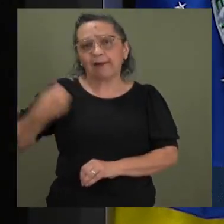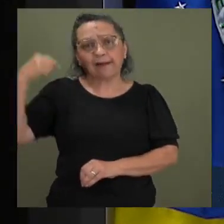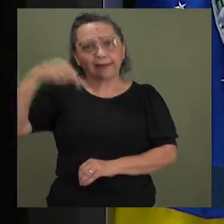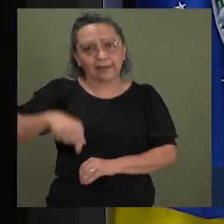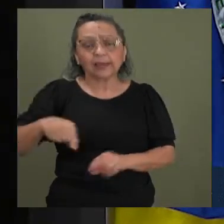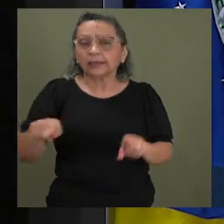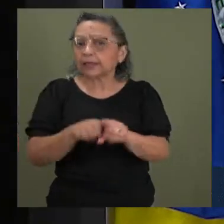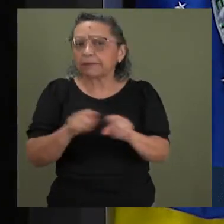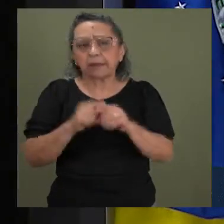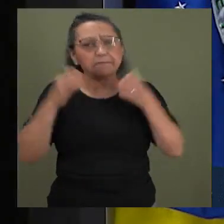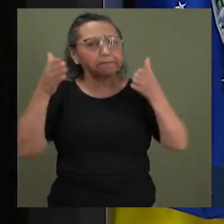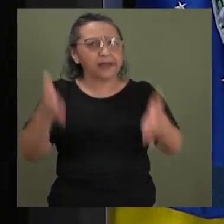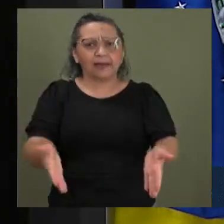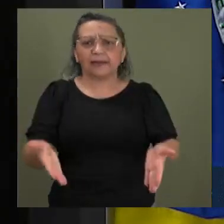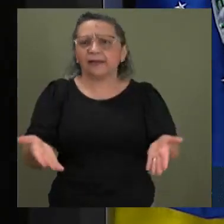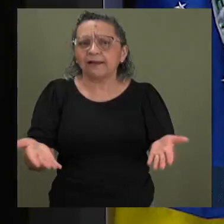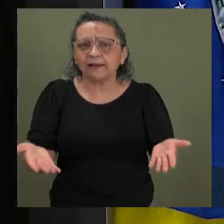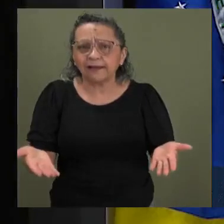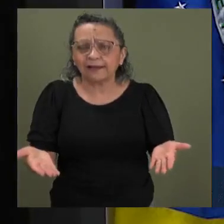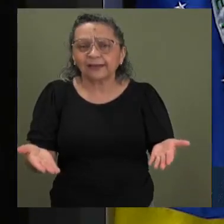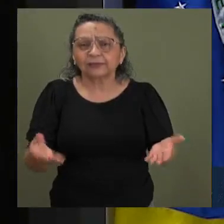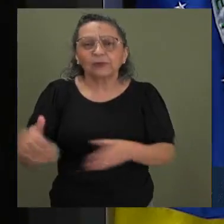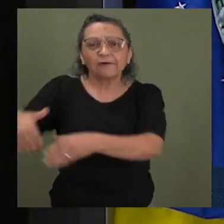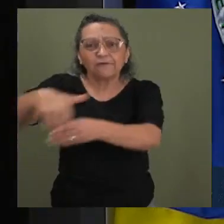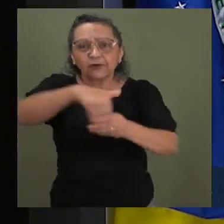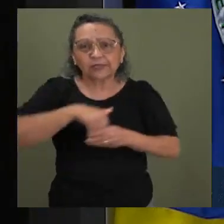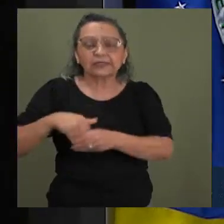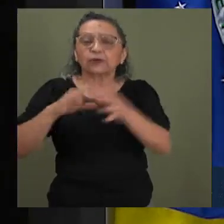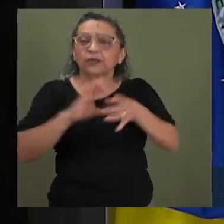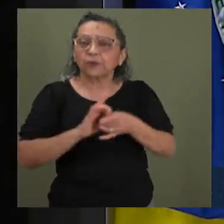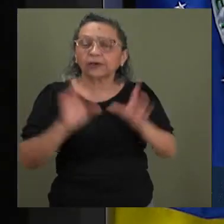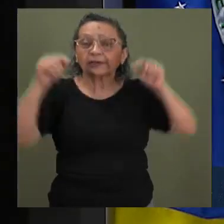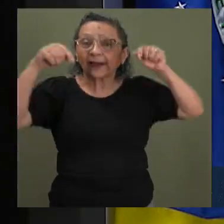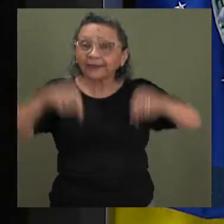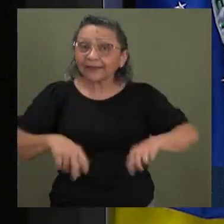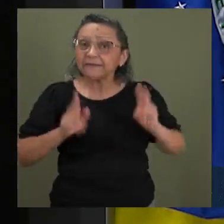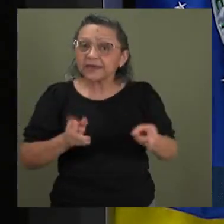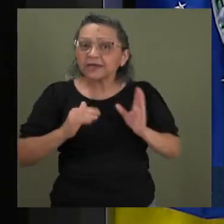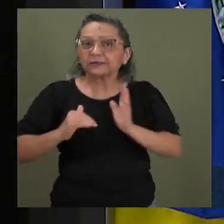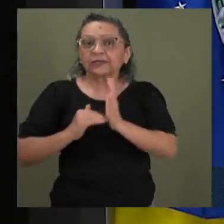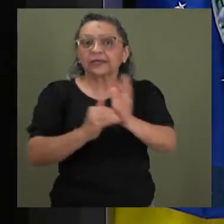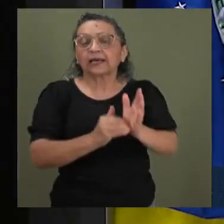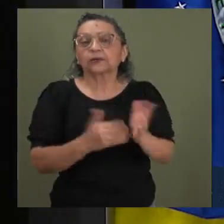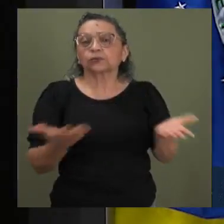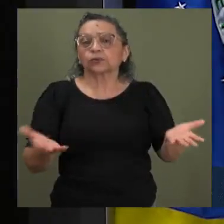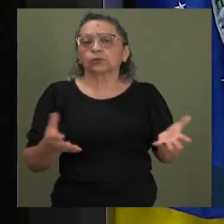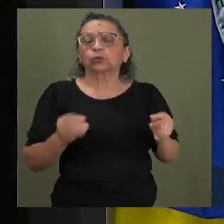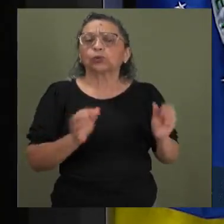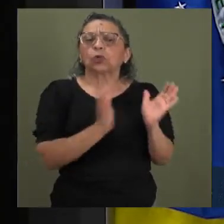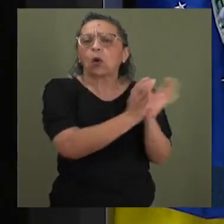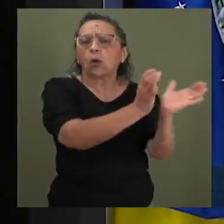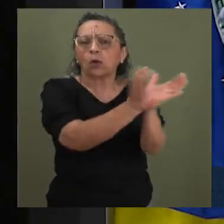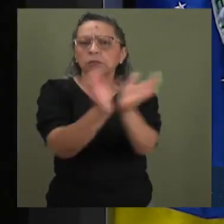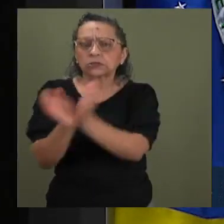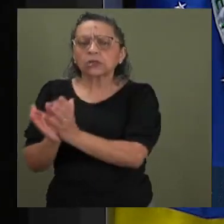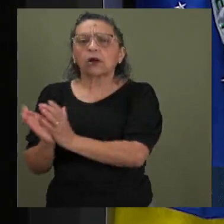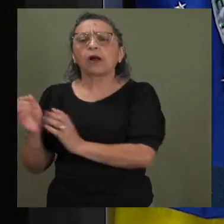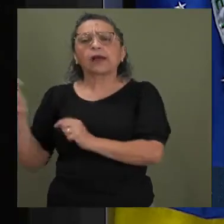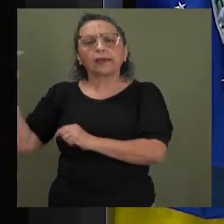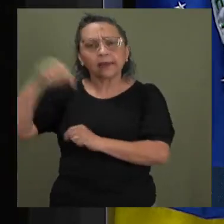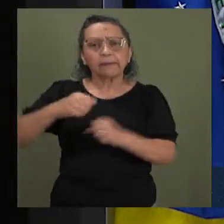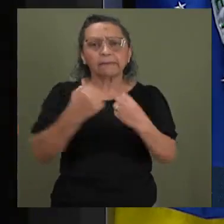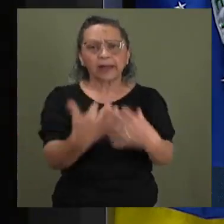também participei de uma votação democrática nessa casa, passou pelas comissões, veio para o